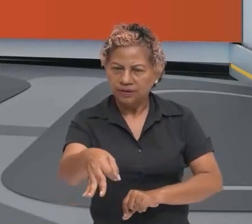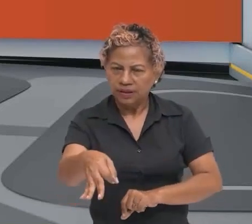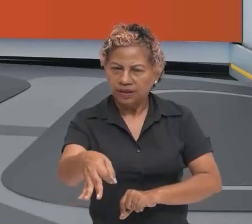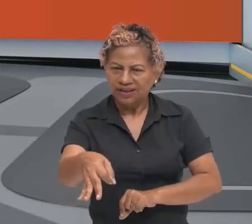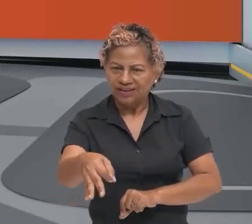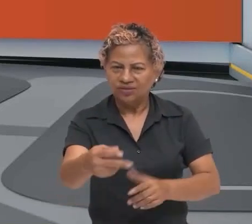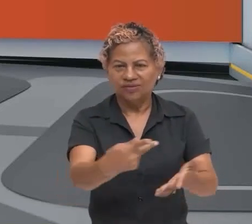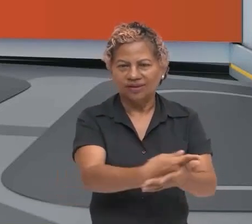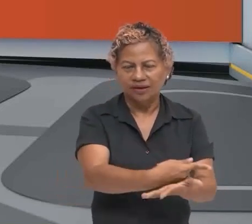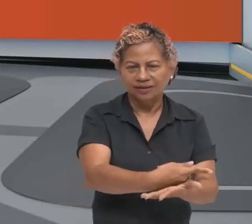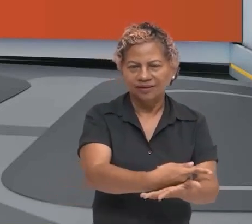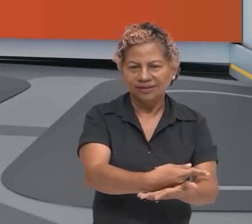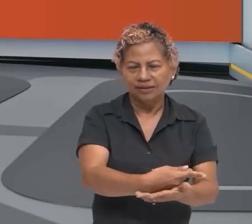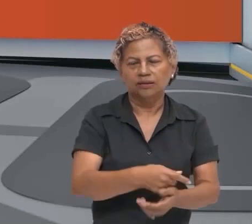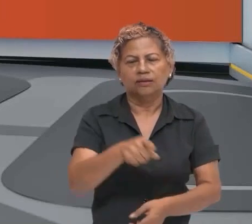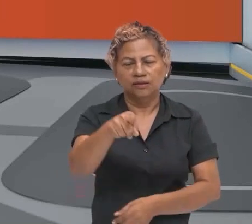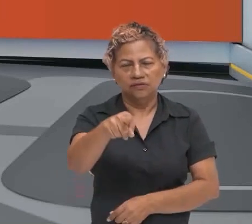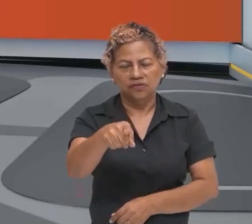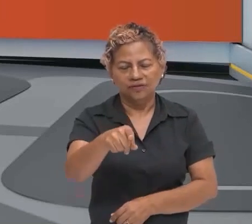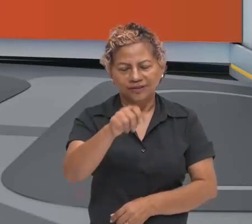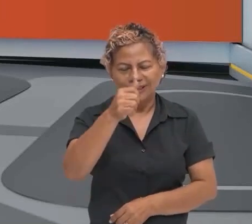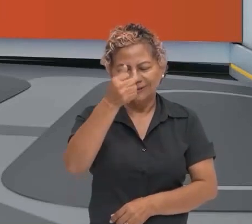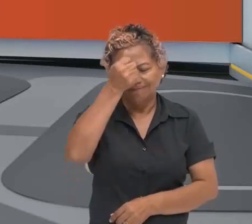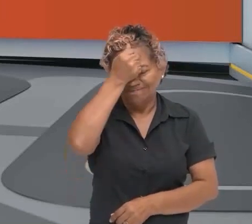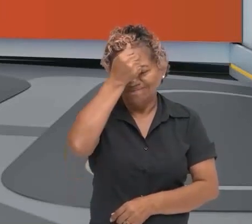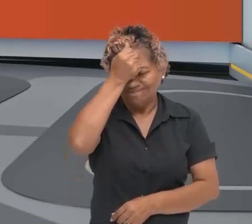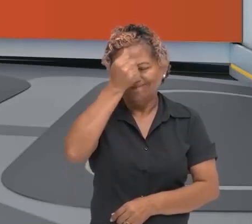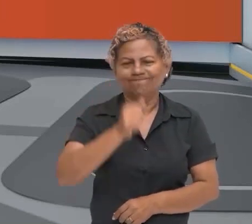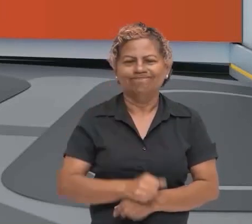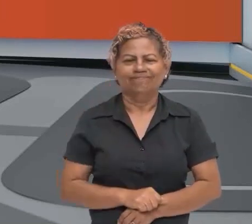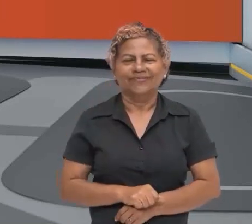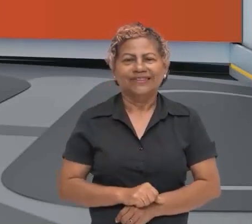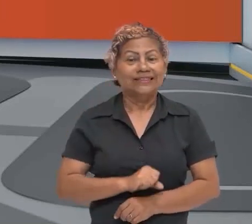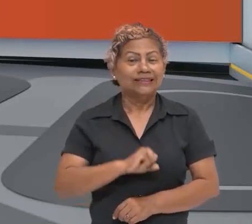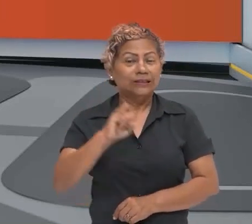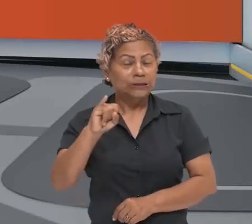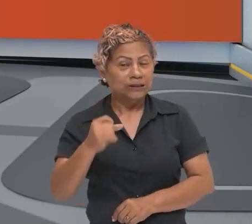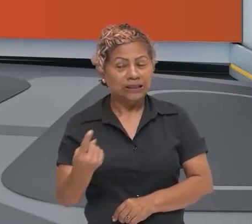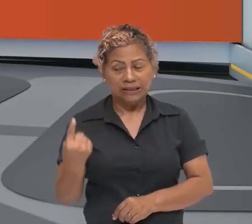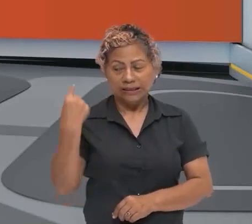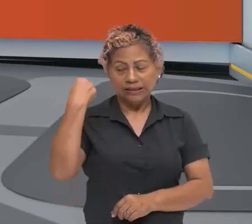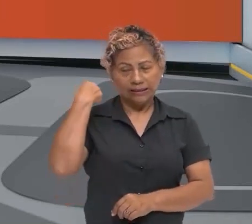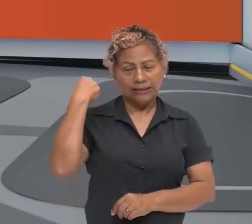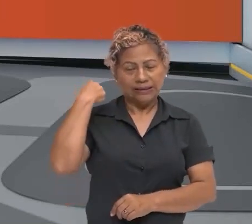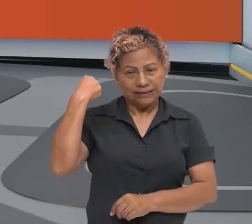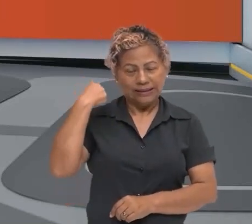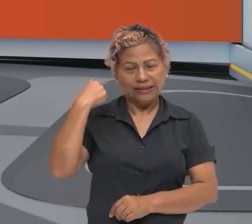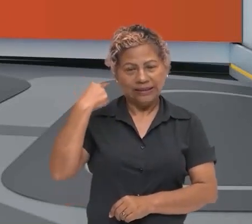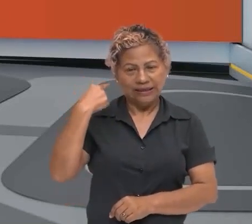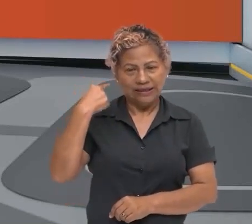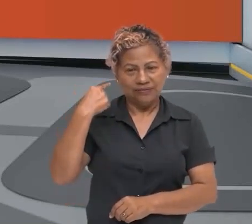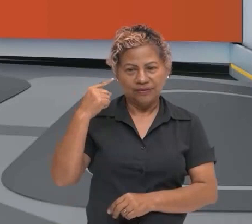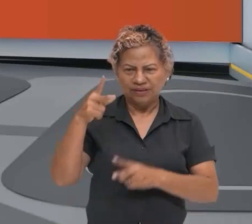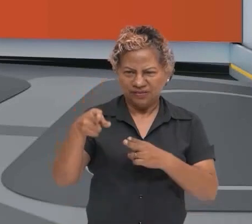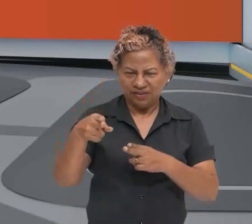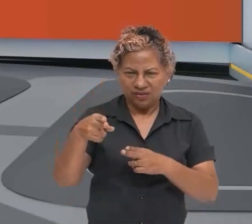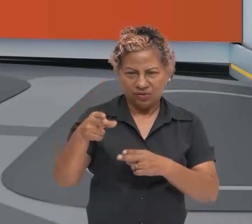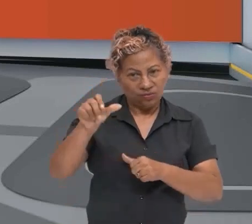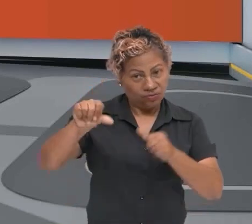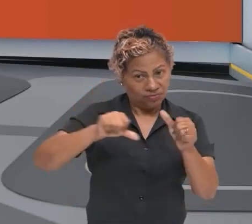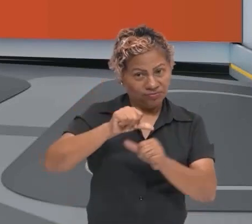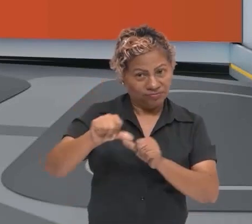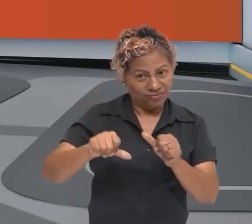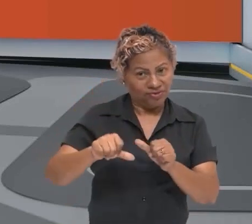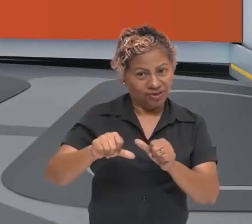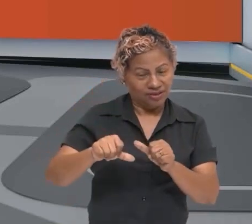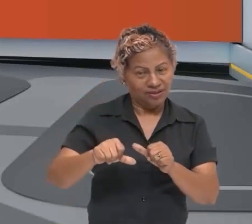deram erradas, que você se arrependeu, que se pudesse voltar lá no passado, você faria diferente?